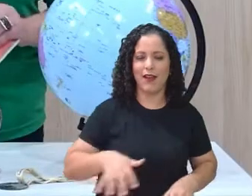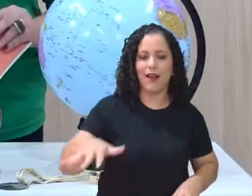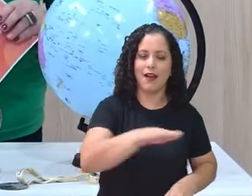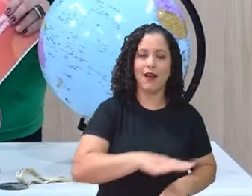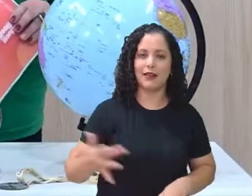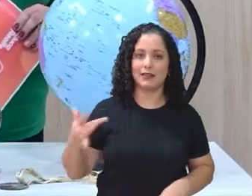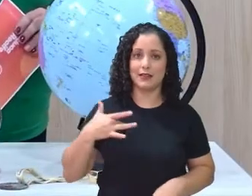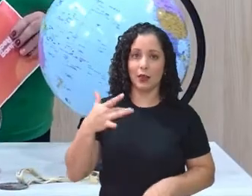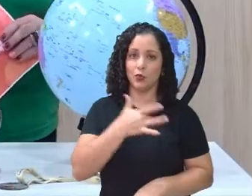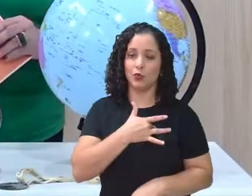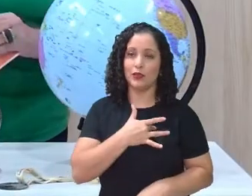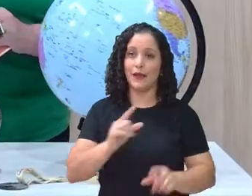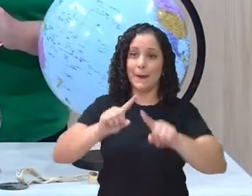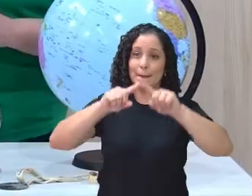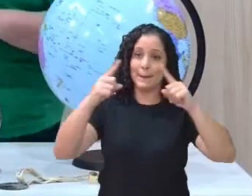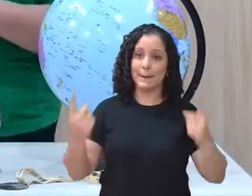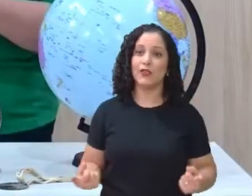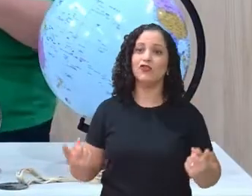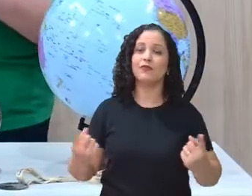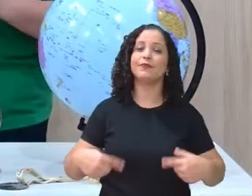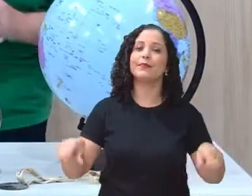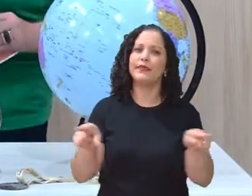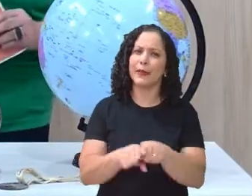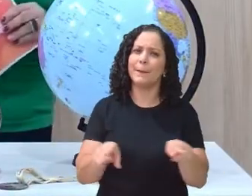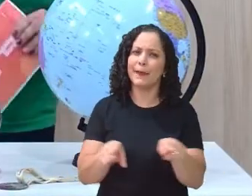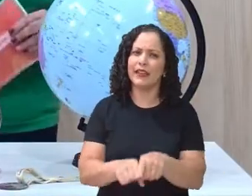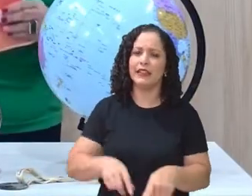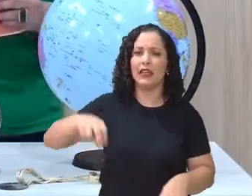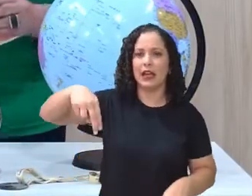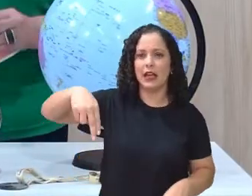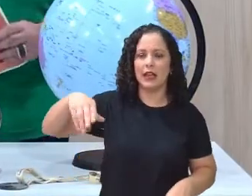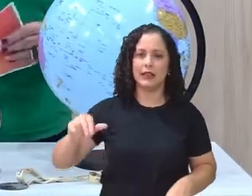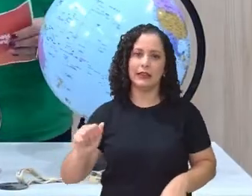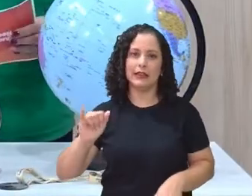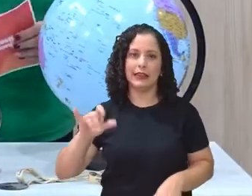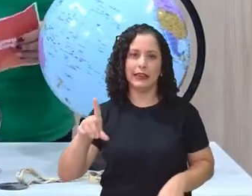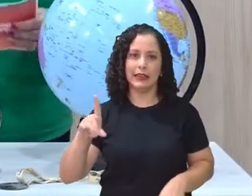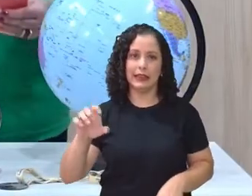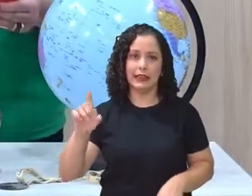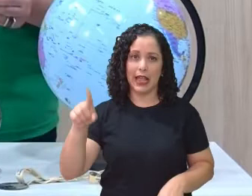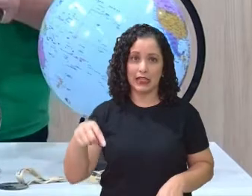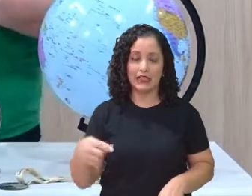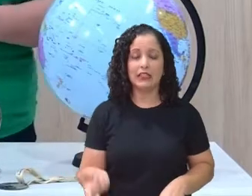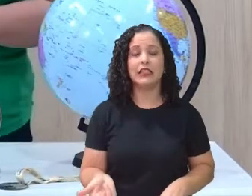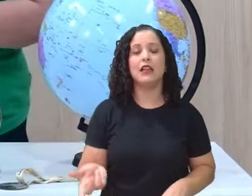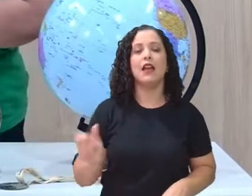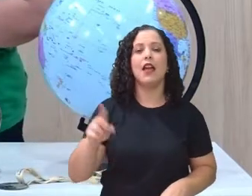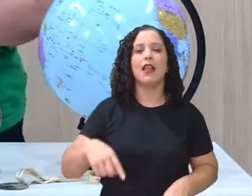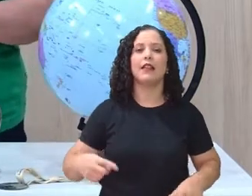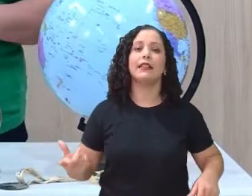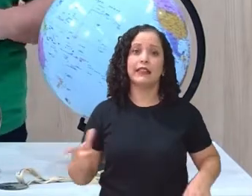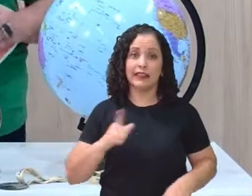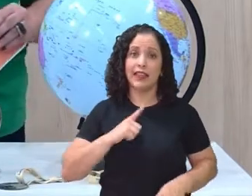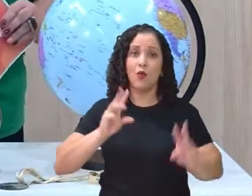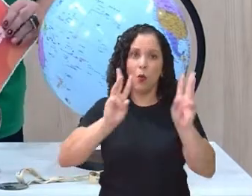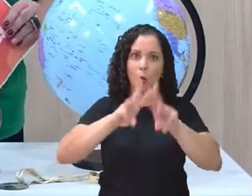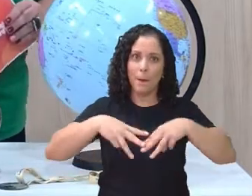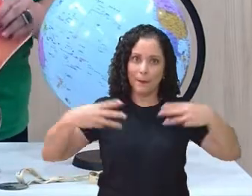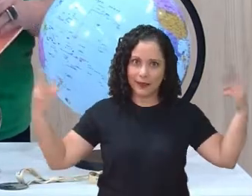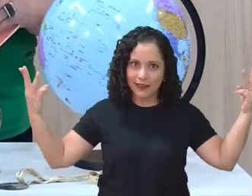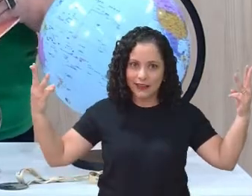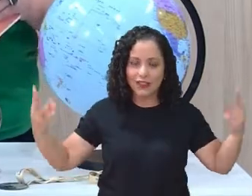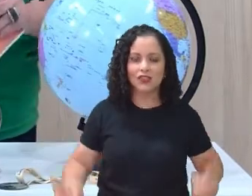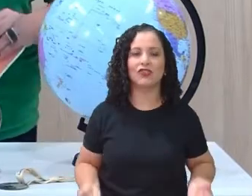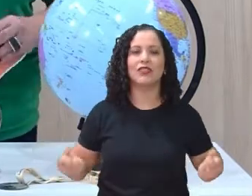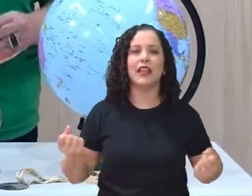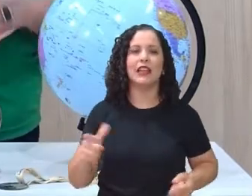mas Naide Teodósio, ela recebe, né, uma grande homenagem, que é o Prêmio Naide Teodósio, onde